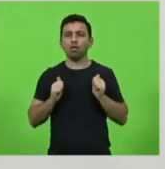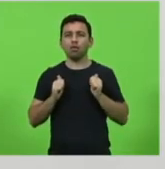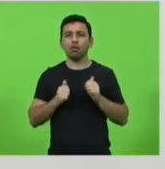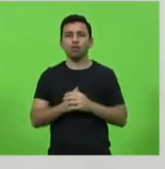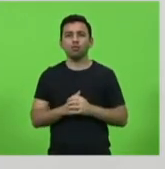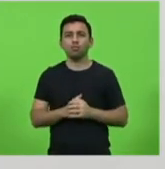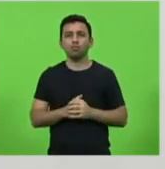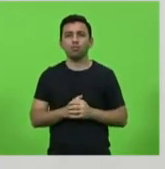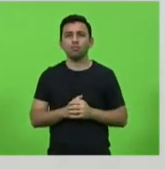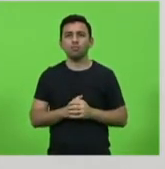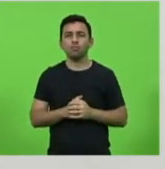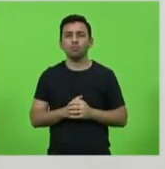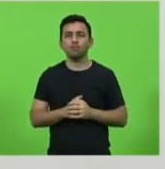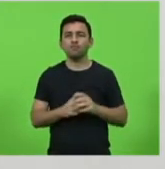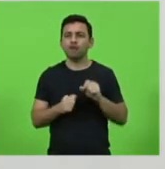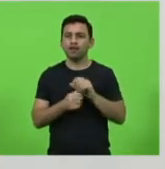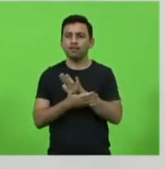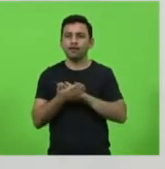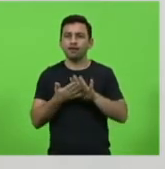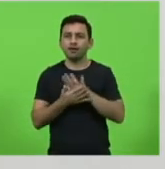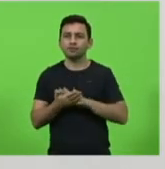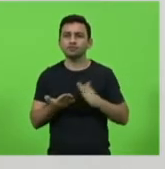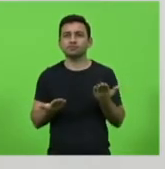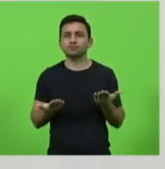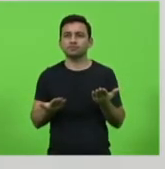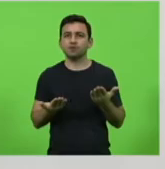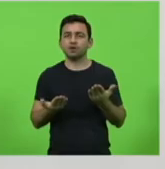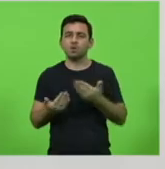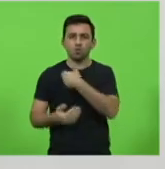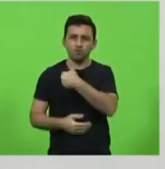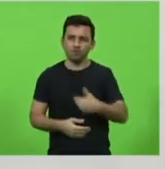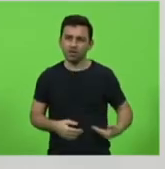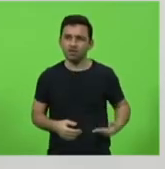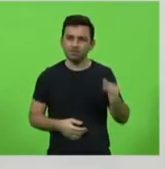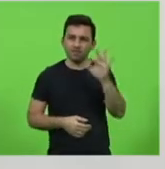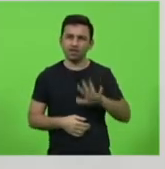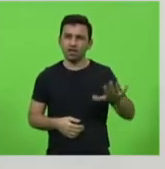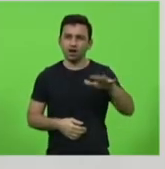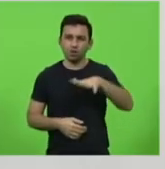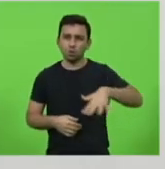braços cruzados. Enquanto o governo federal